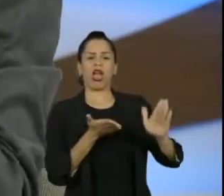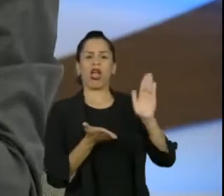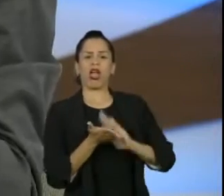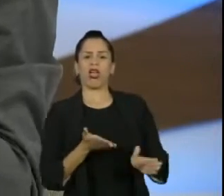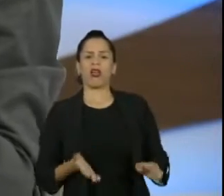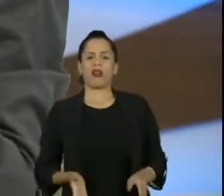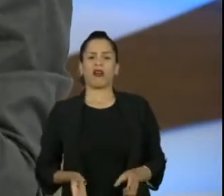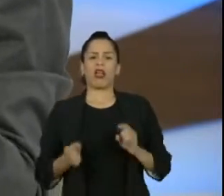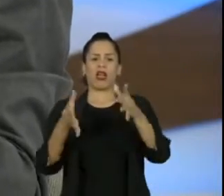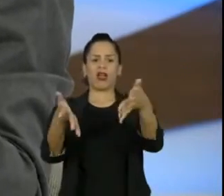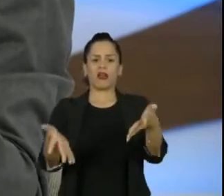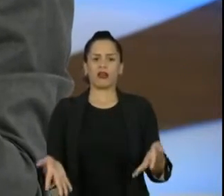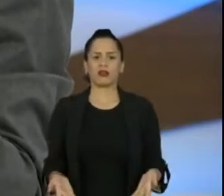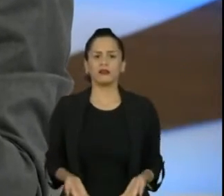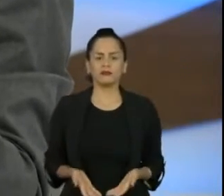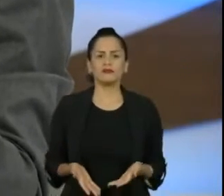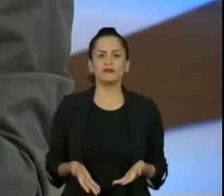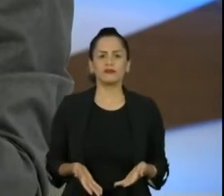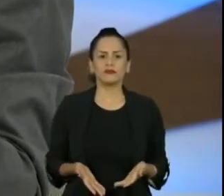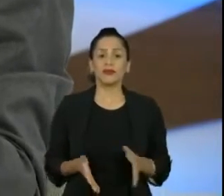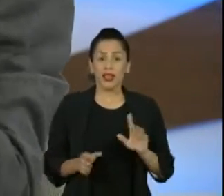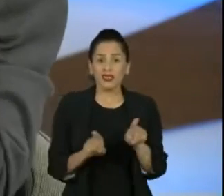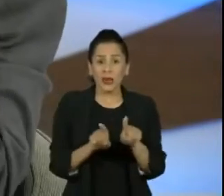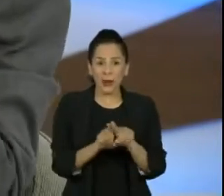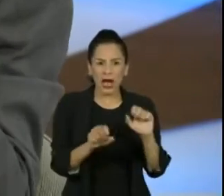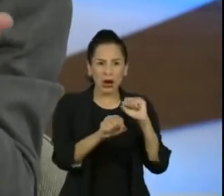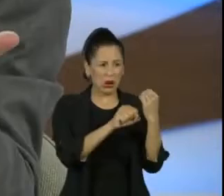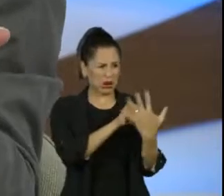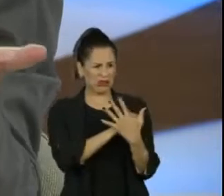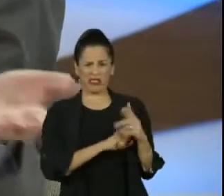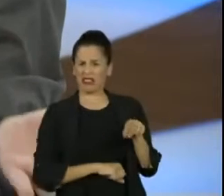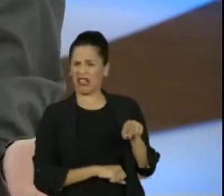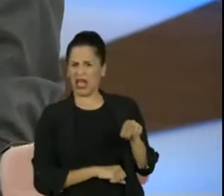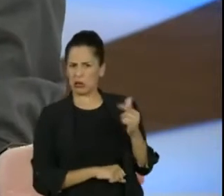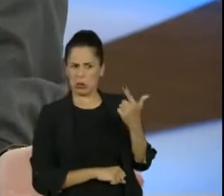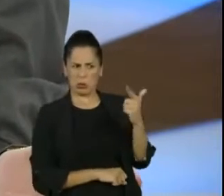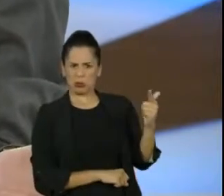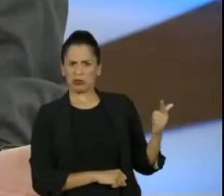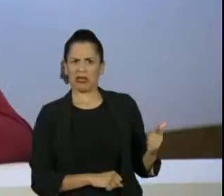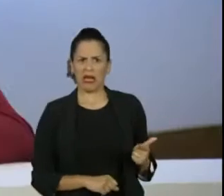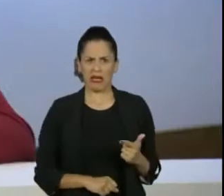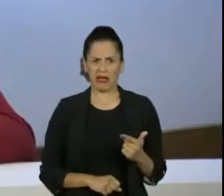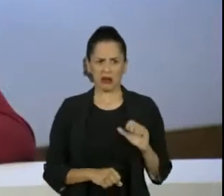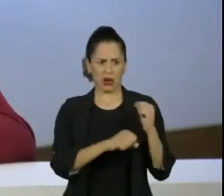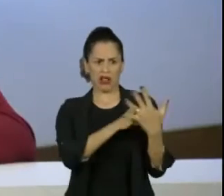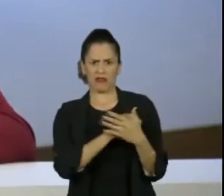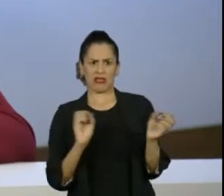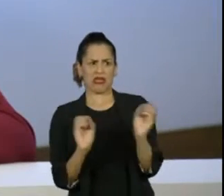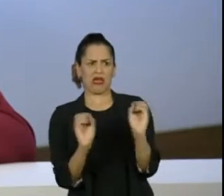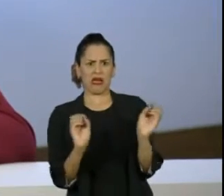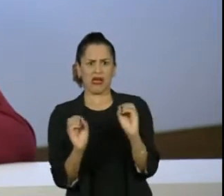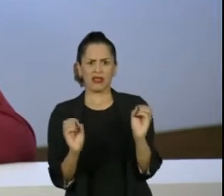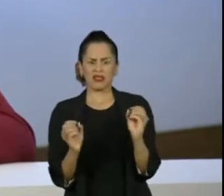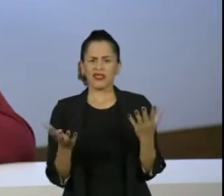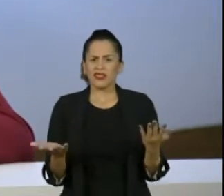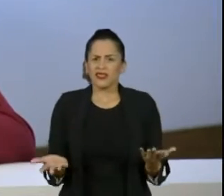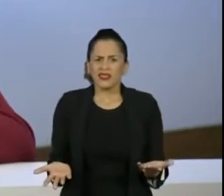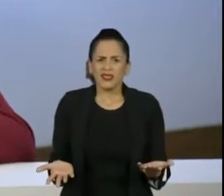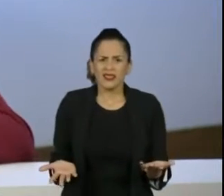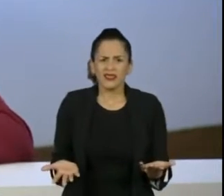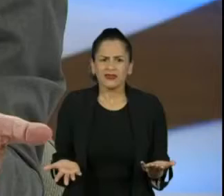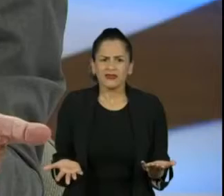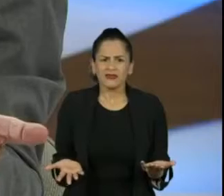E negar a pandemia era verbalizar, foi de graça. Não custou nada.